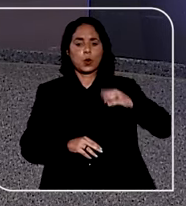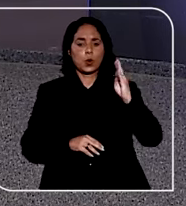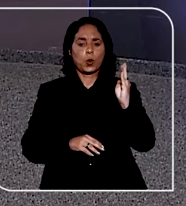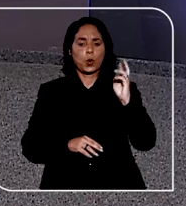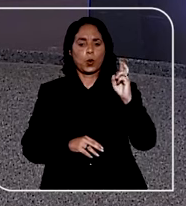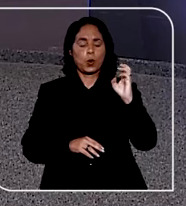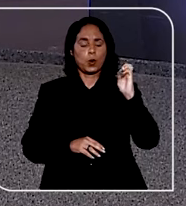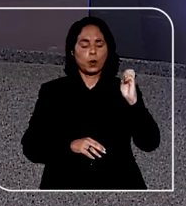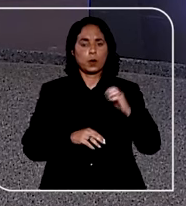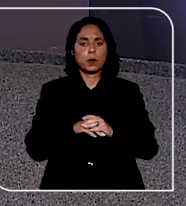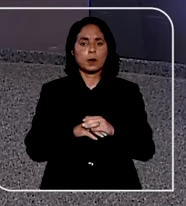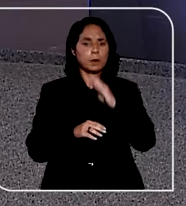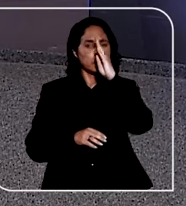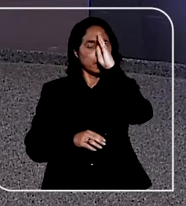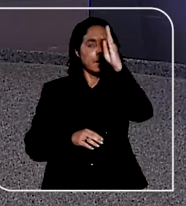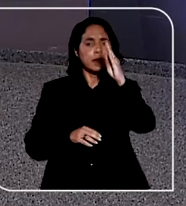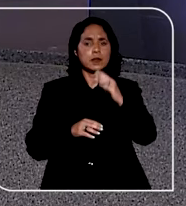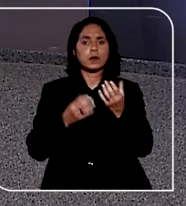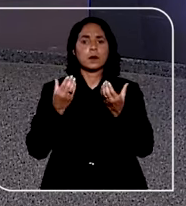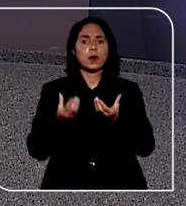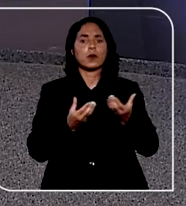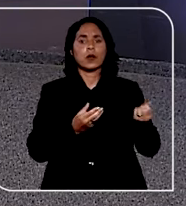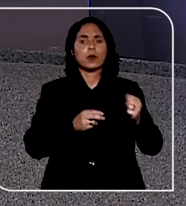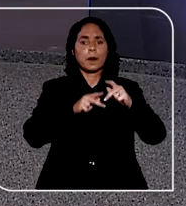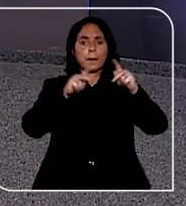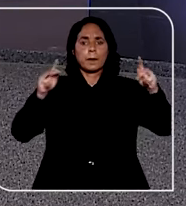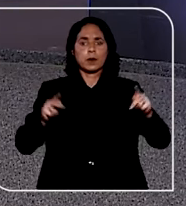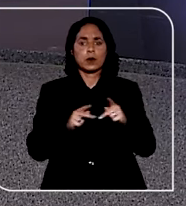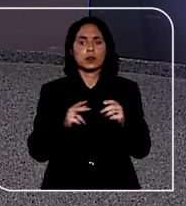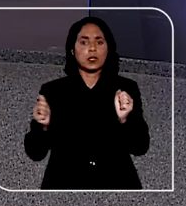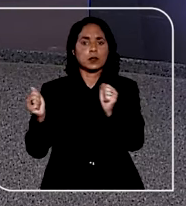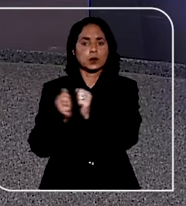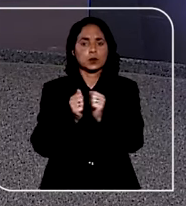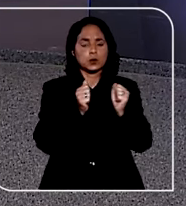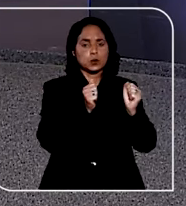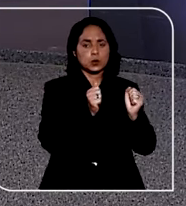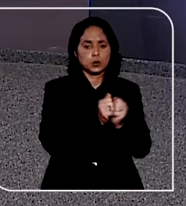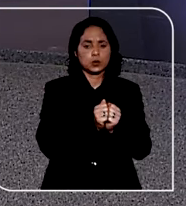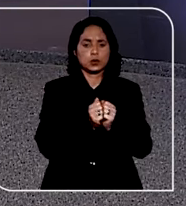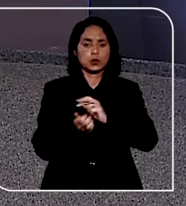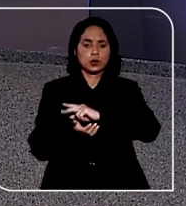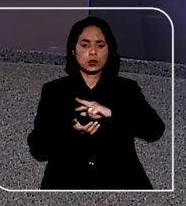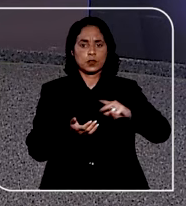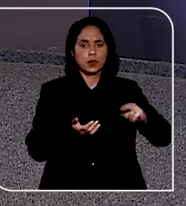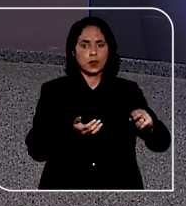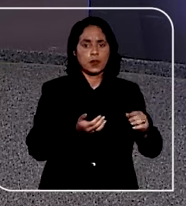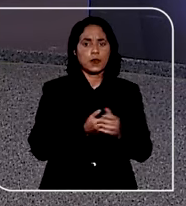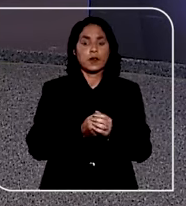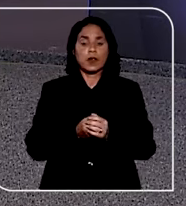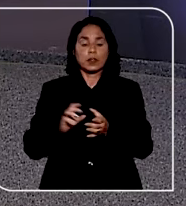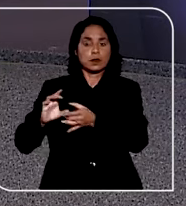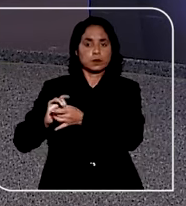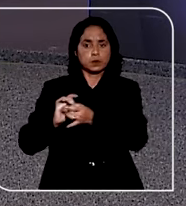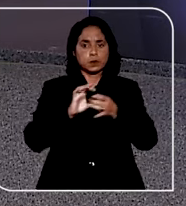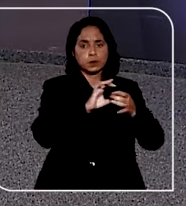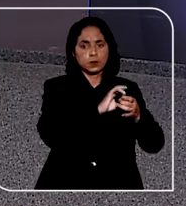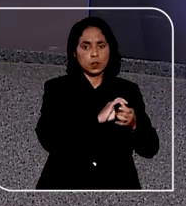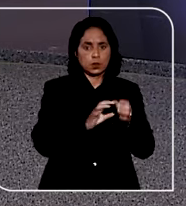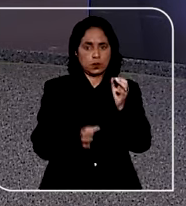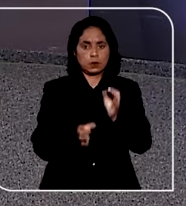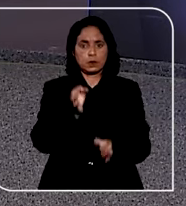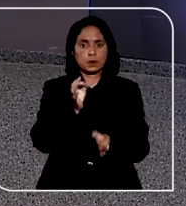principal adotar projetos e ações em parceria para promover o fortalecimento das instituições